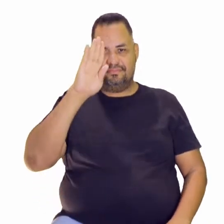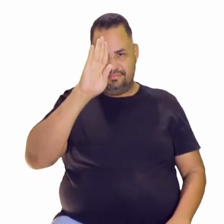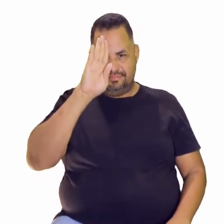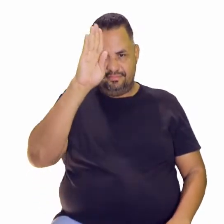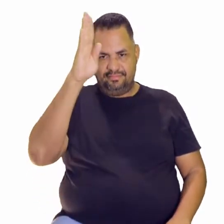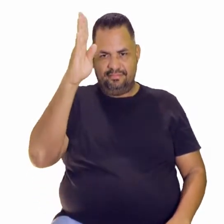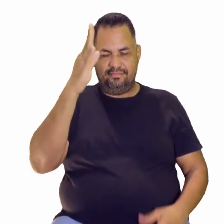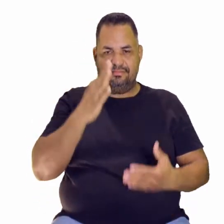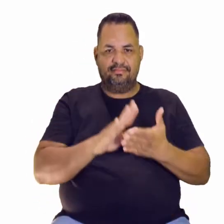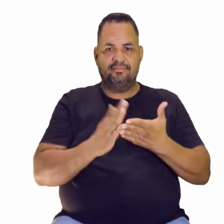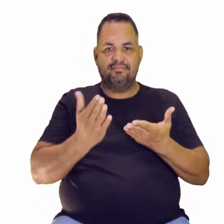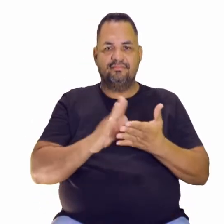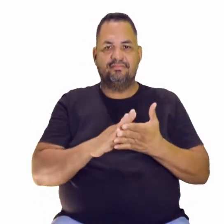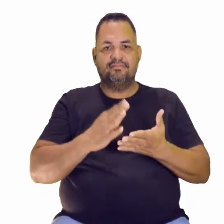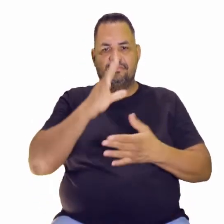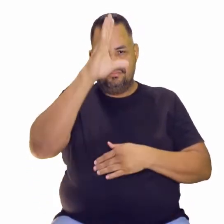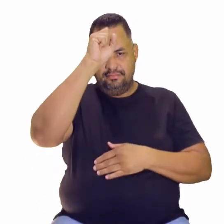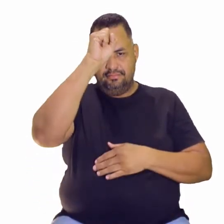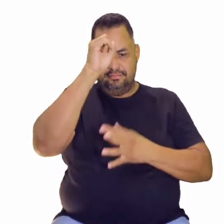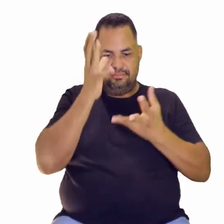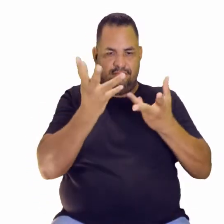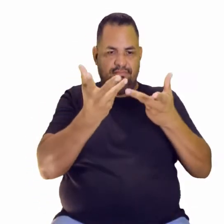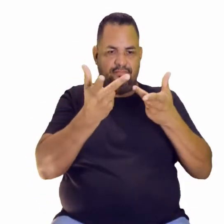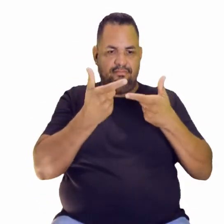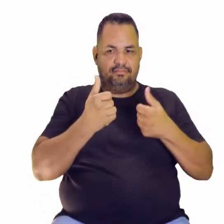fundamental que você adquira essas habilidades.